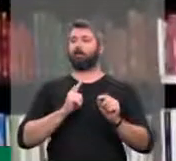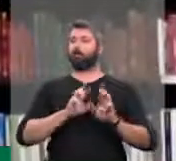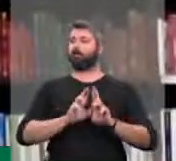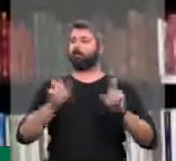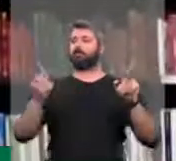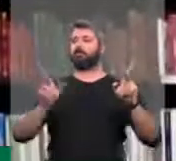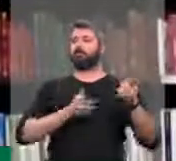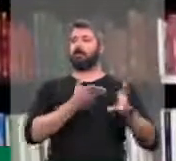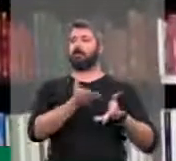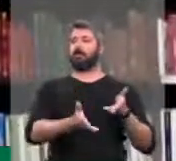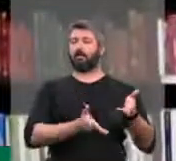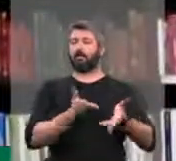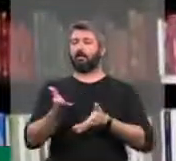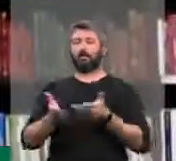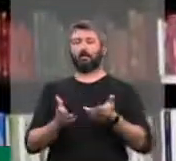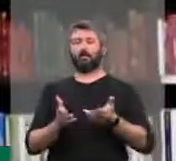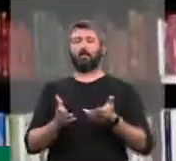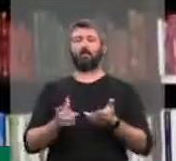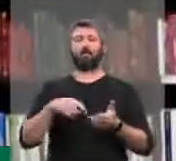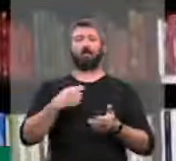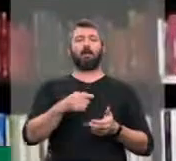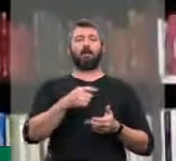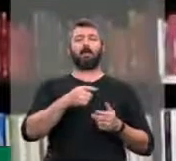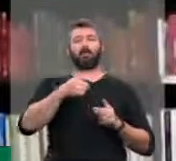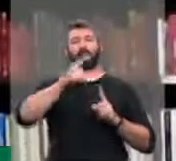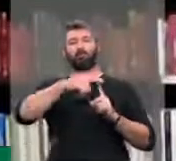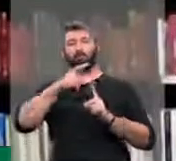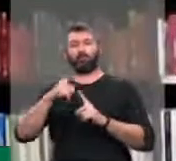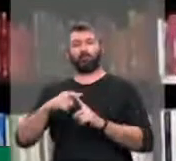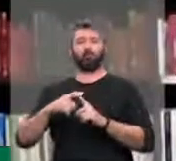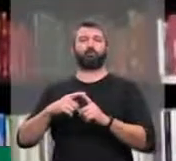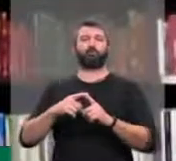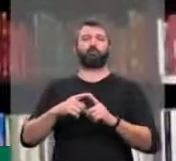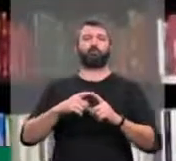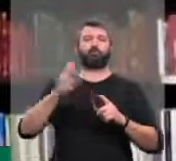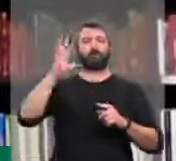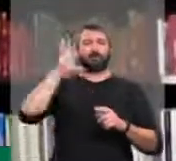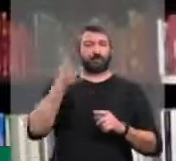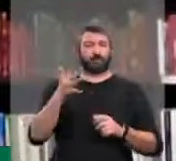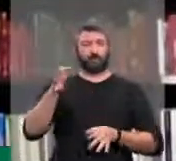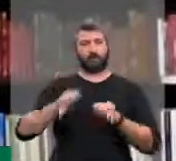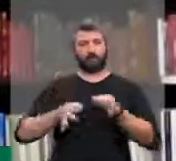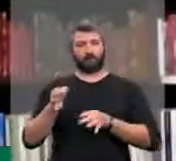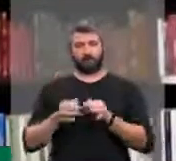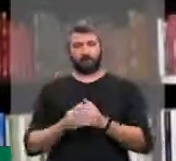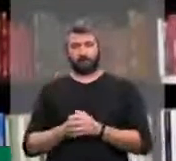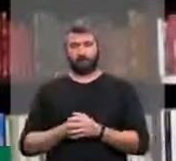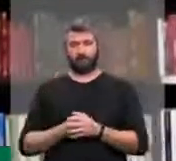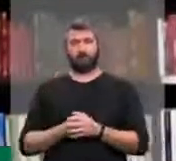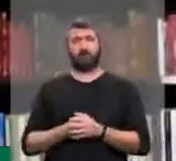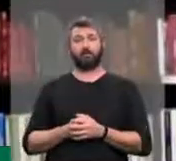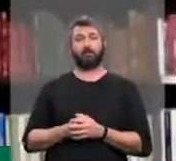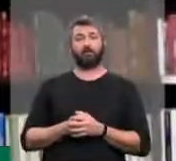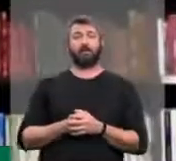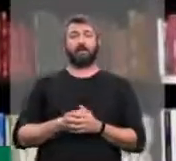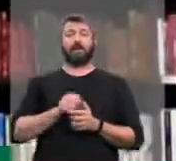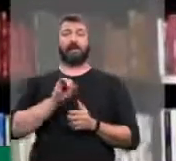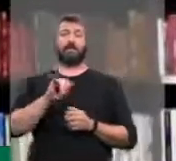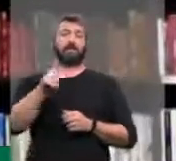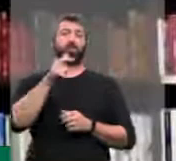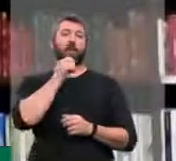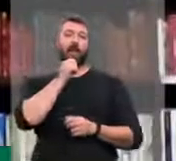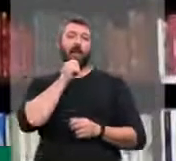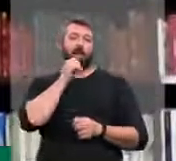necessária no tratamento que deve ser dado entre títulos executivos judiciais transitados em julgado e não transitados em